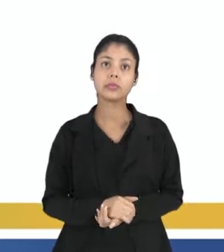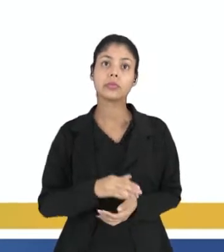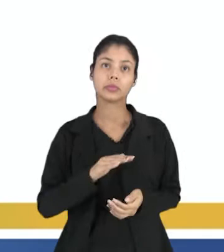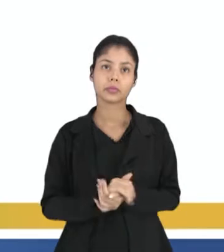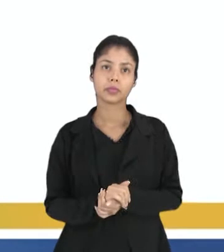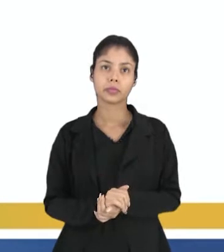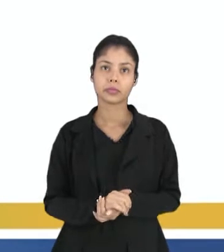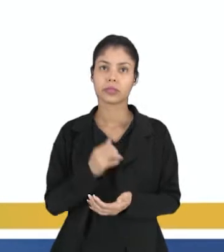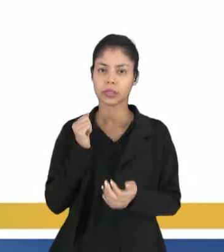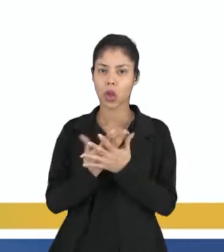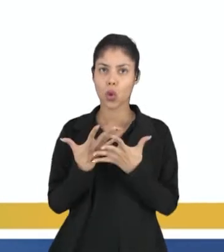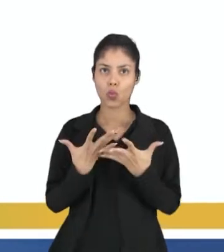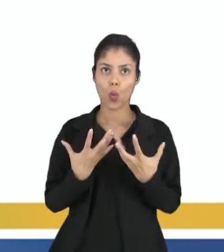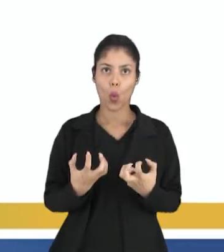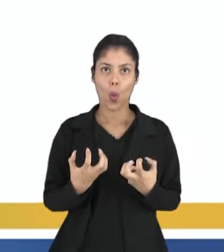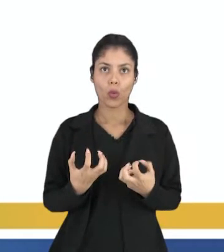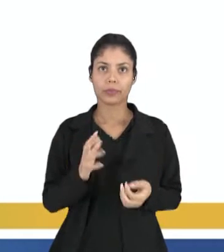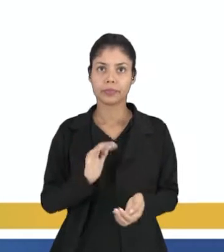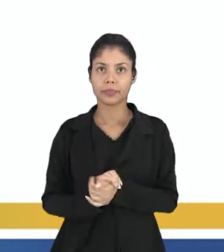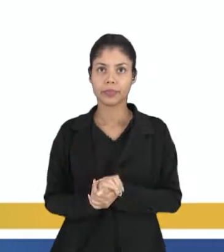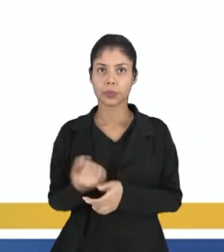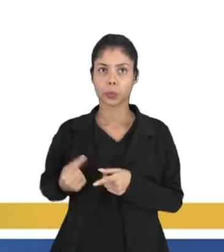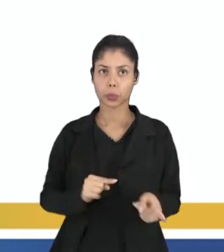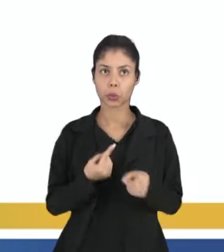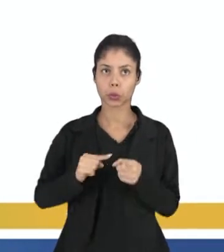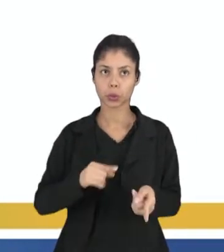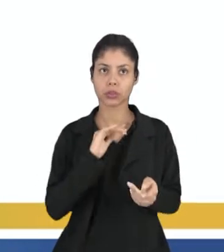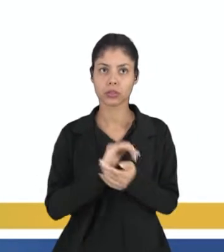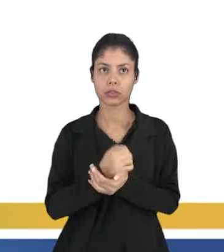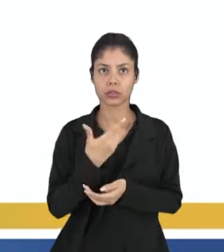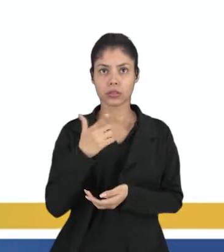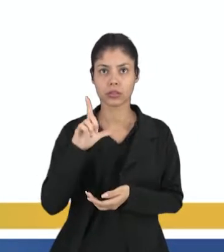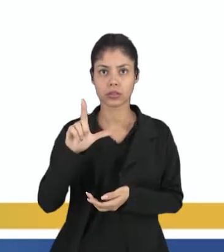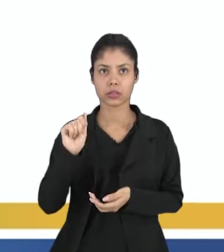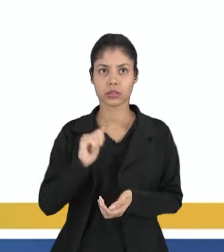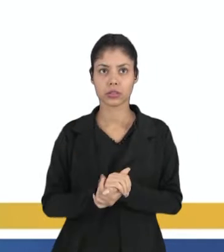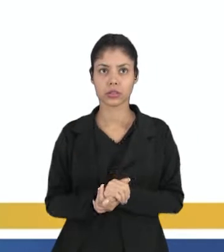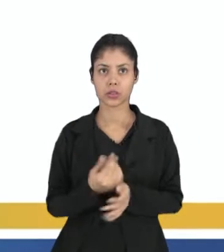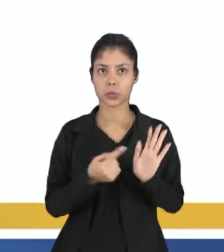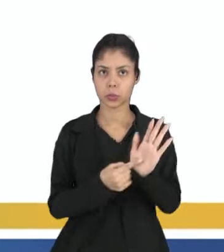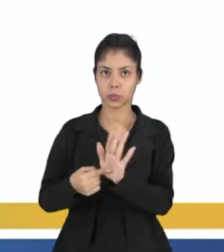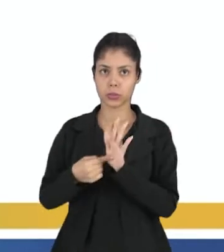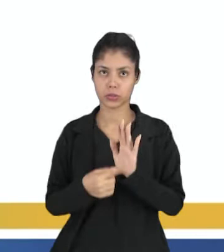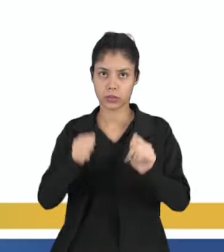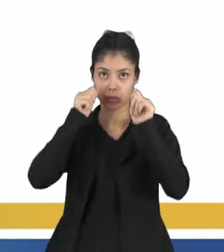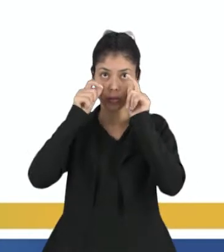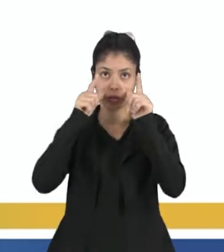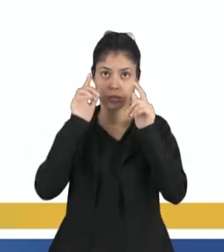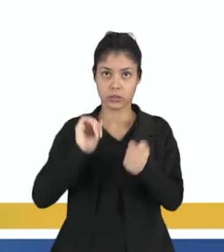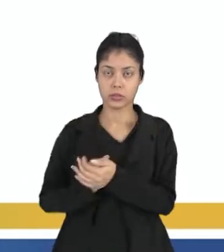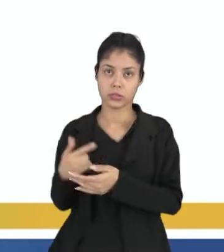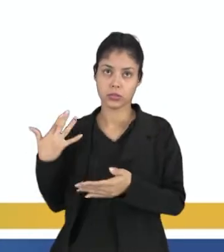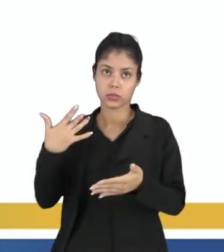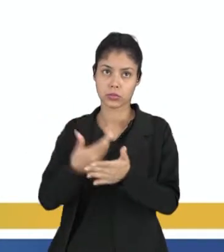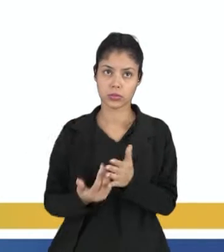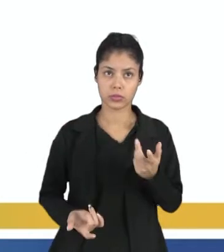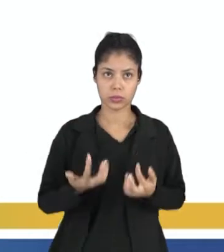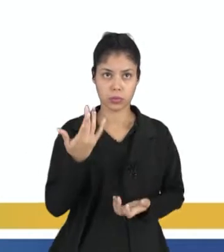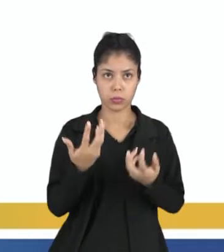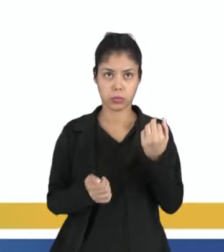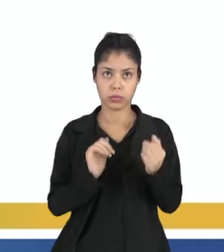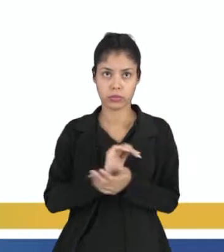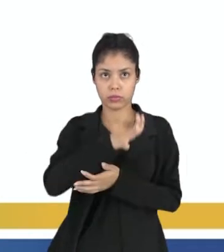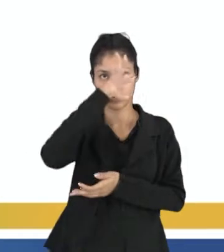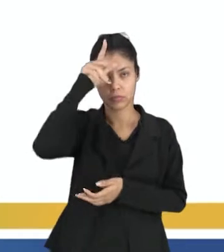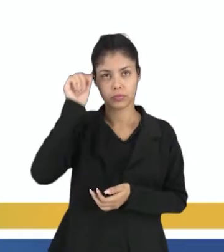2019 e uma seca intensa provocada pelo fenômeno La Niña indicam atenção especial para a ocorrência do fogo